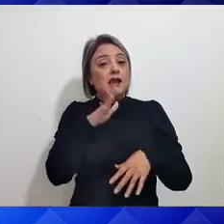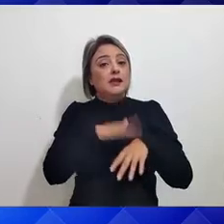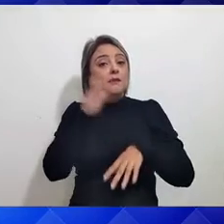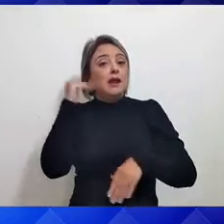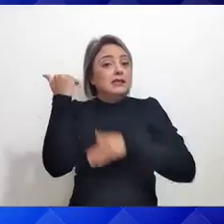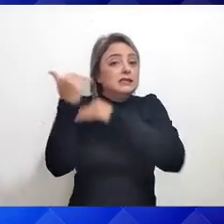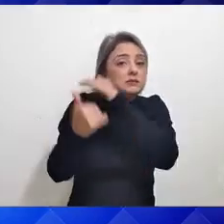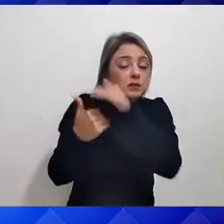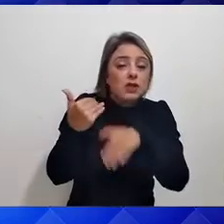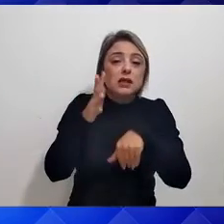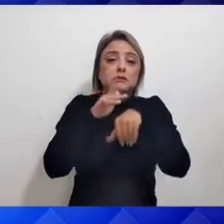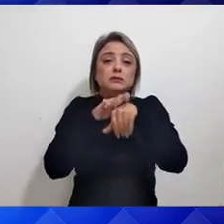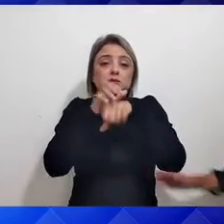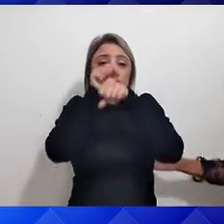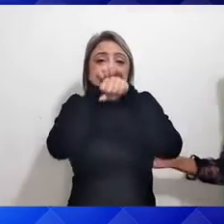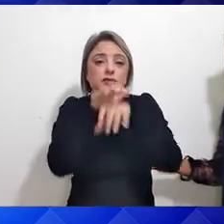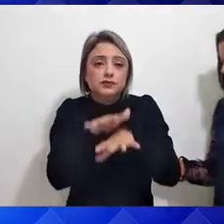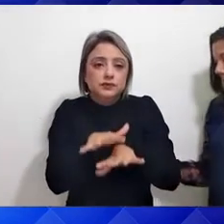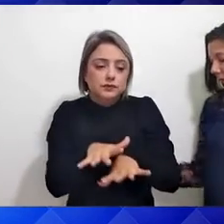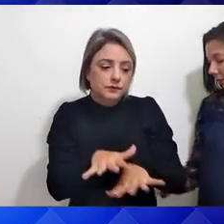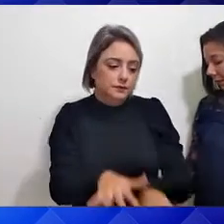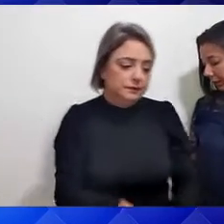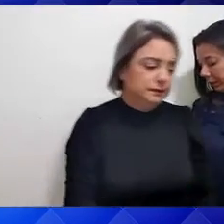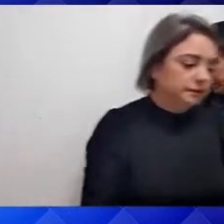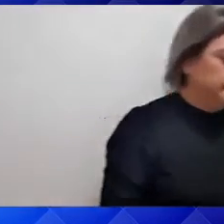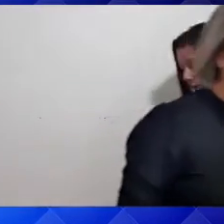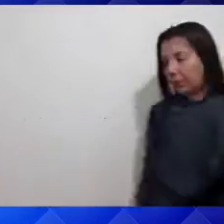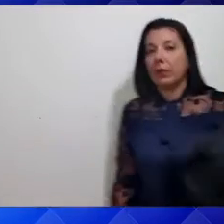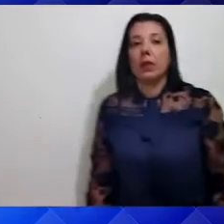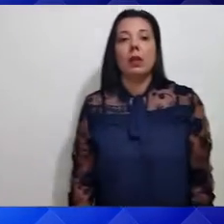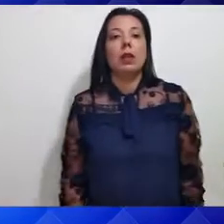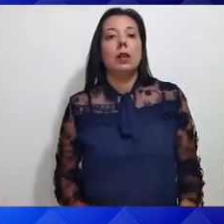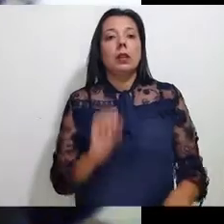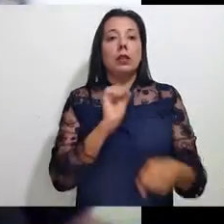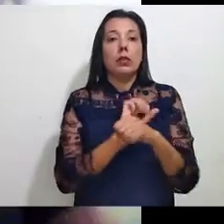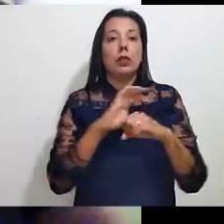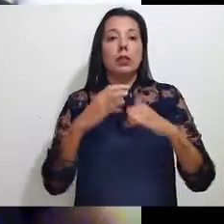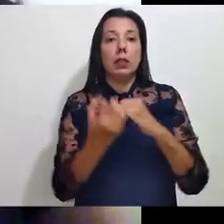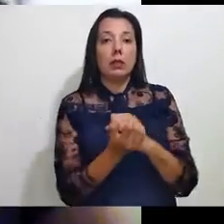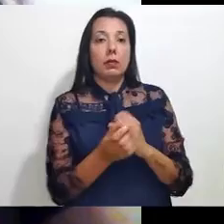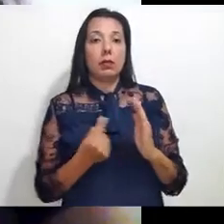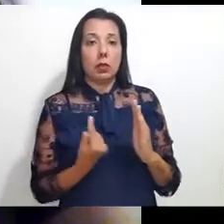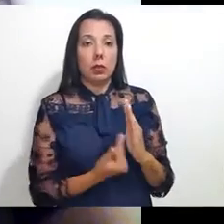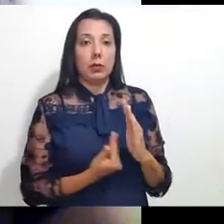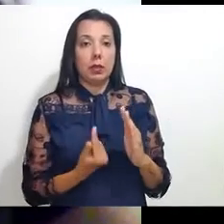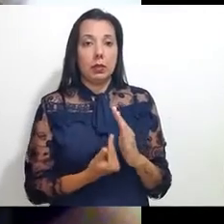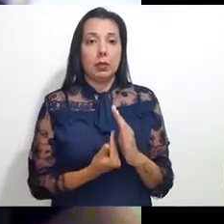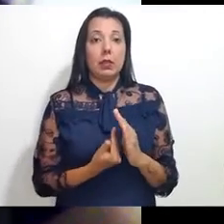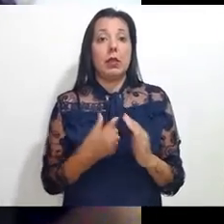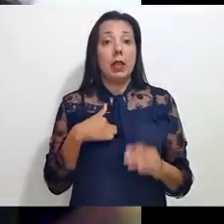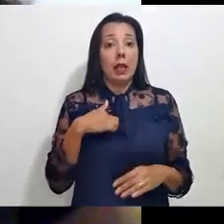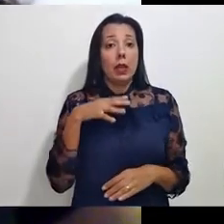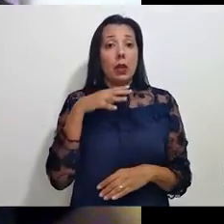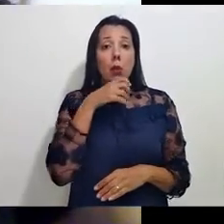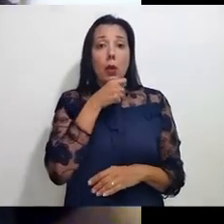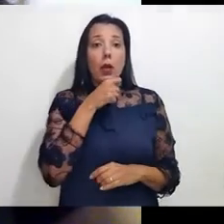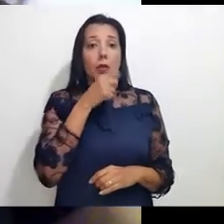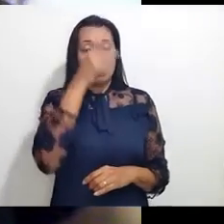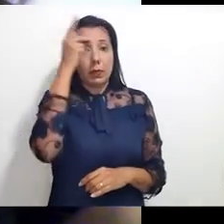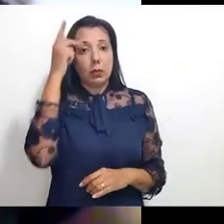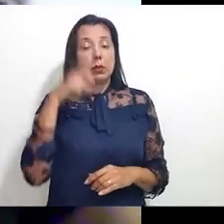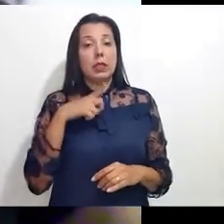da Covid-19 e do isolamento social. E eu acho que quem está nos ouvindo gostaria muito